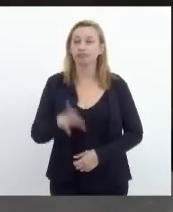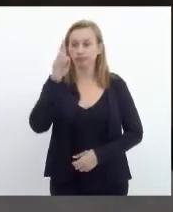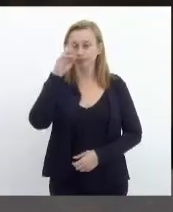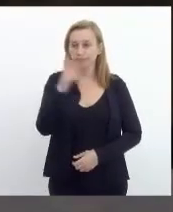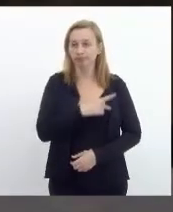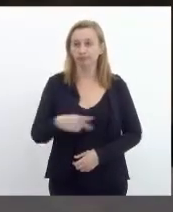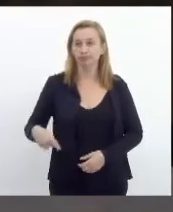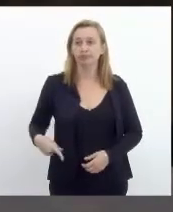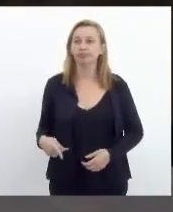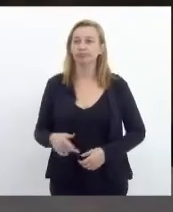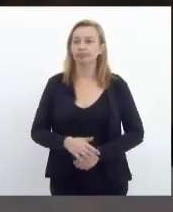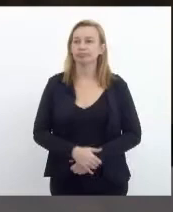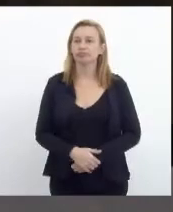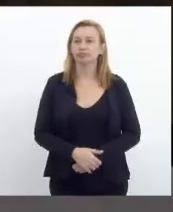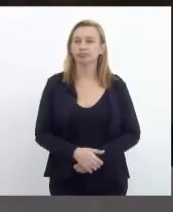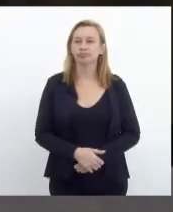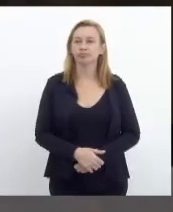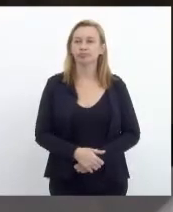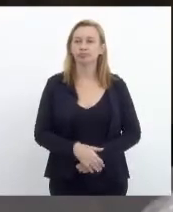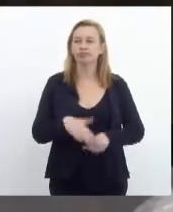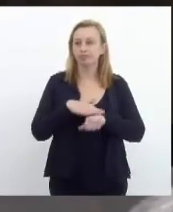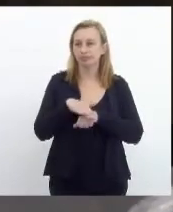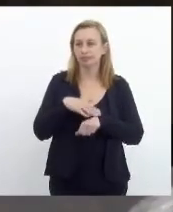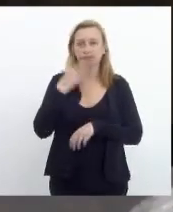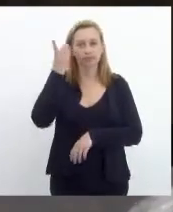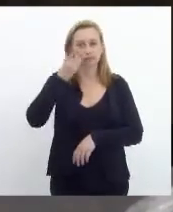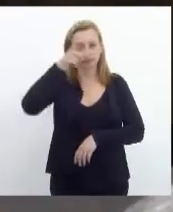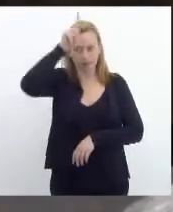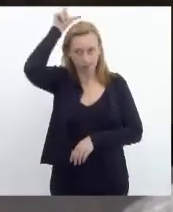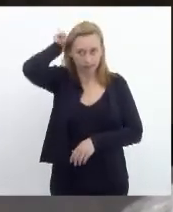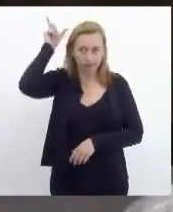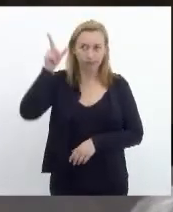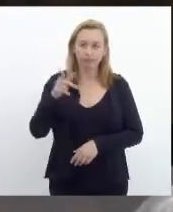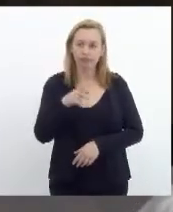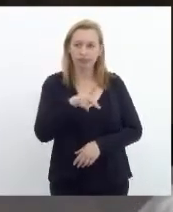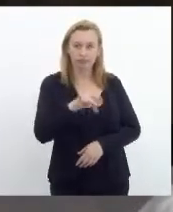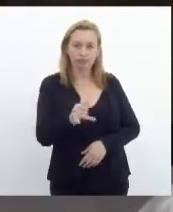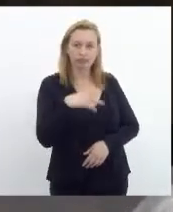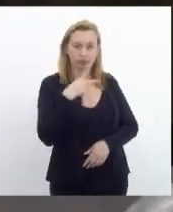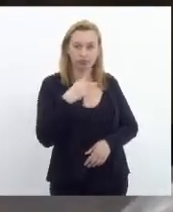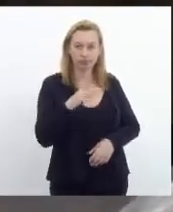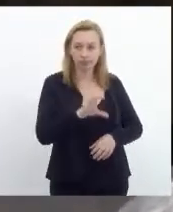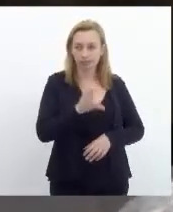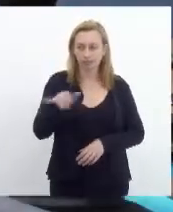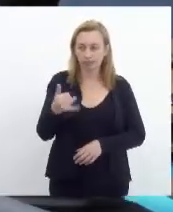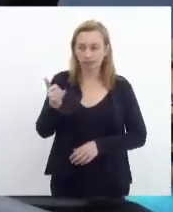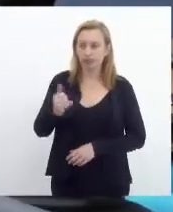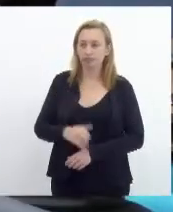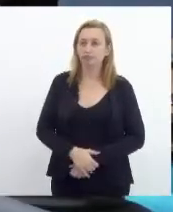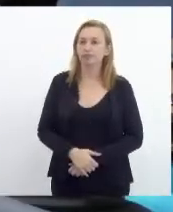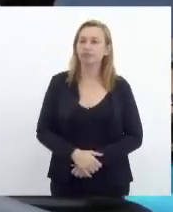presidente, combinei com o deputado Luiz Paulo, que vai emitir o parecer pela CCJ. Ok. Senhor